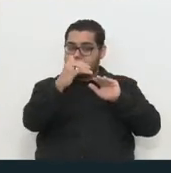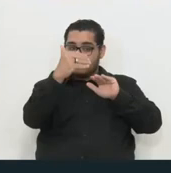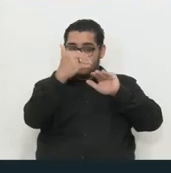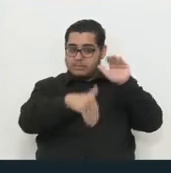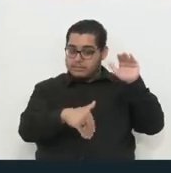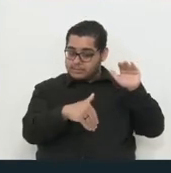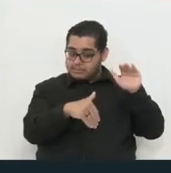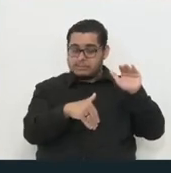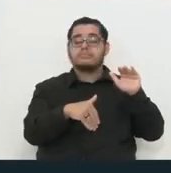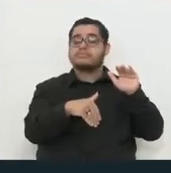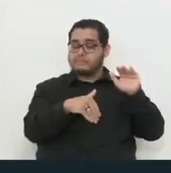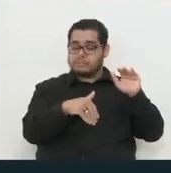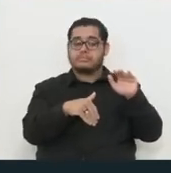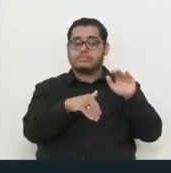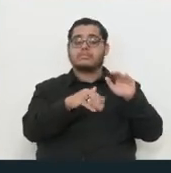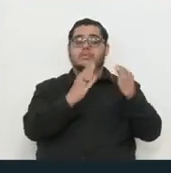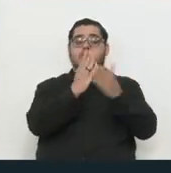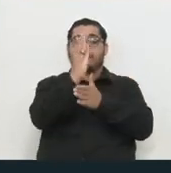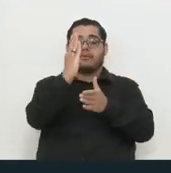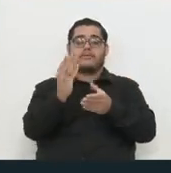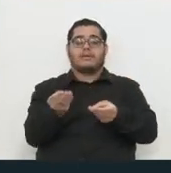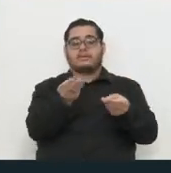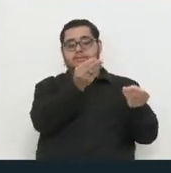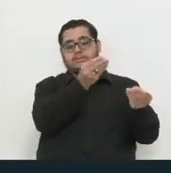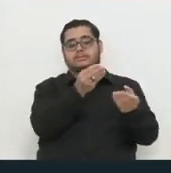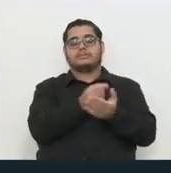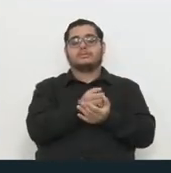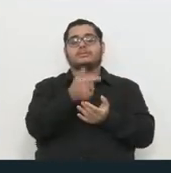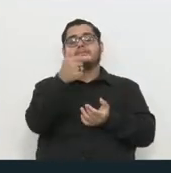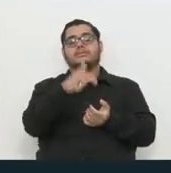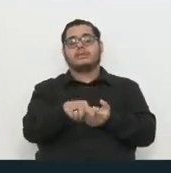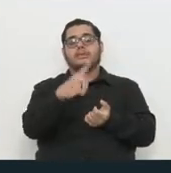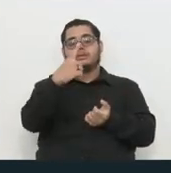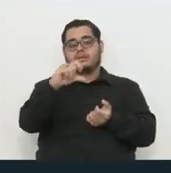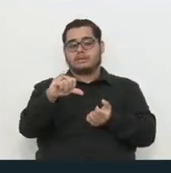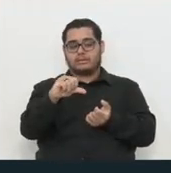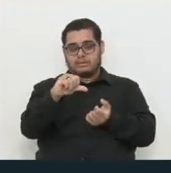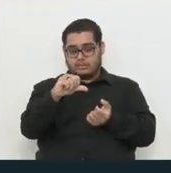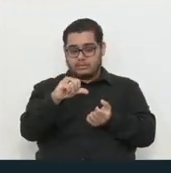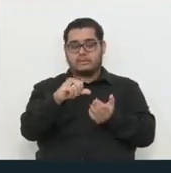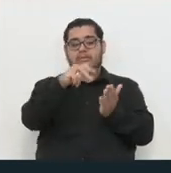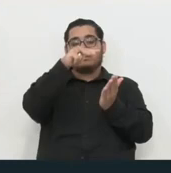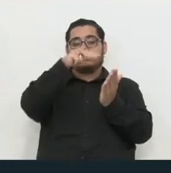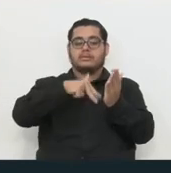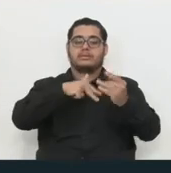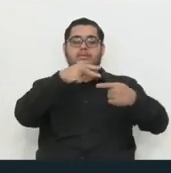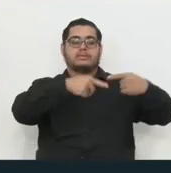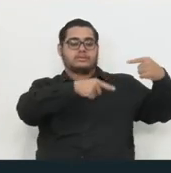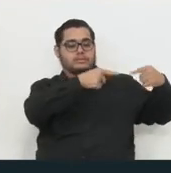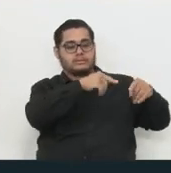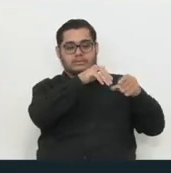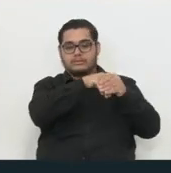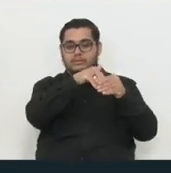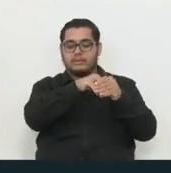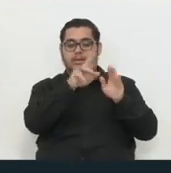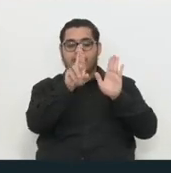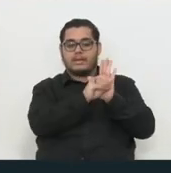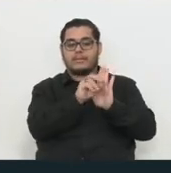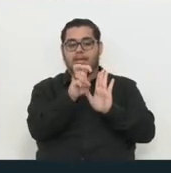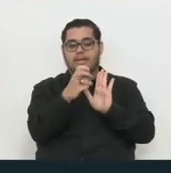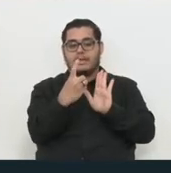manifestem encerrado a votação aprovado em caminhos se 19 e tem 19 leitura discussão e votação do requerimento 515 2023